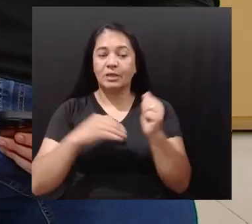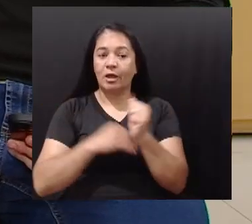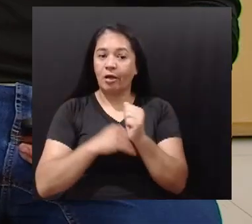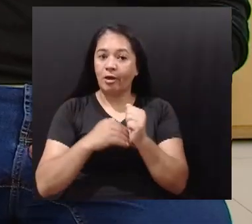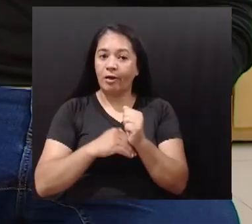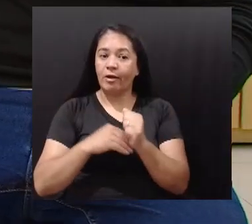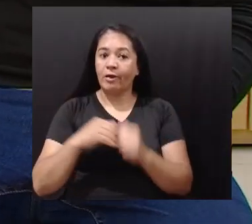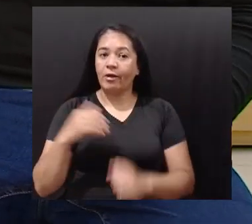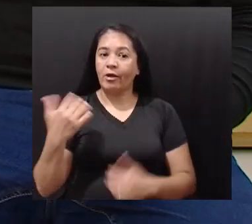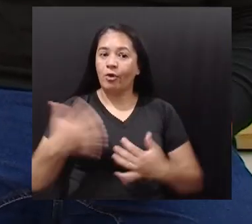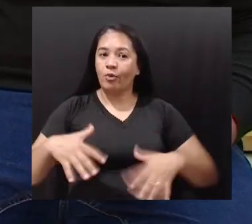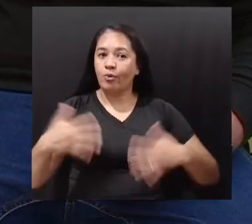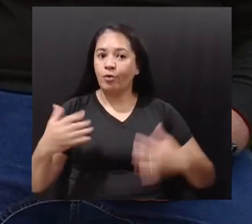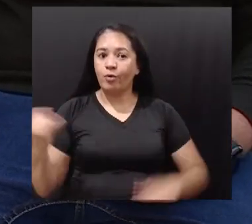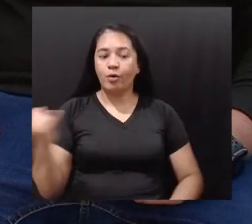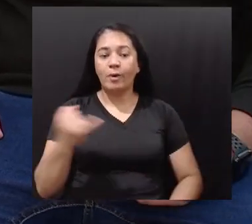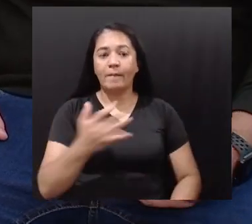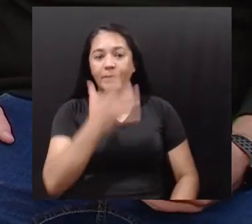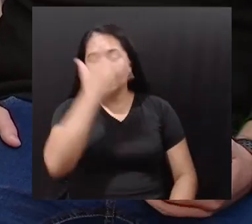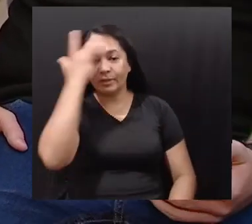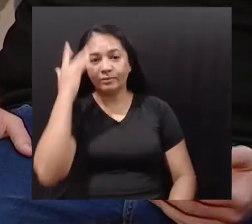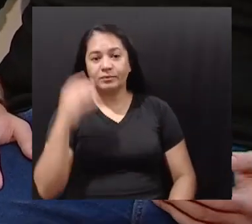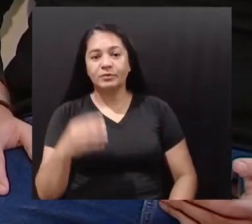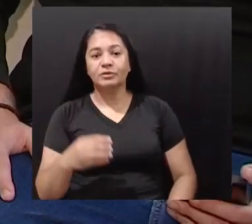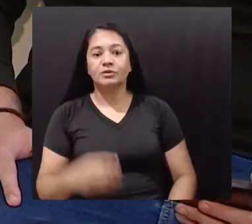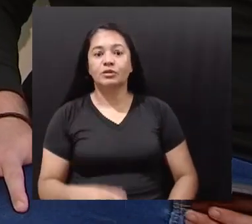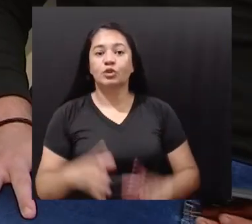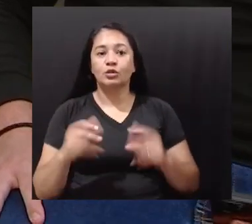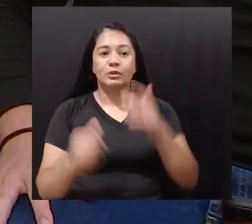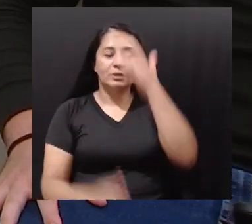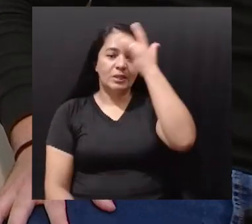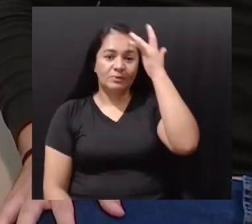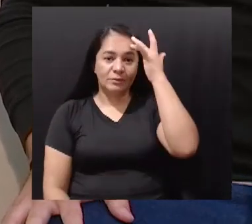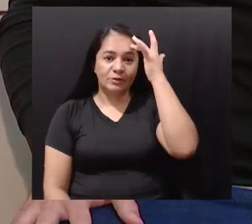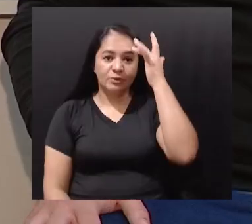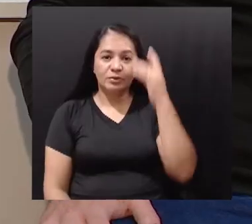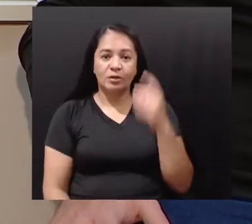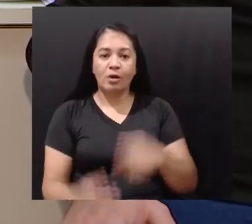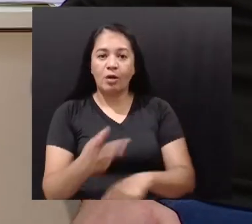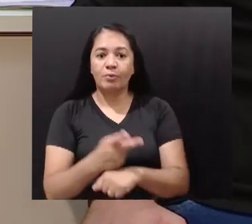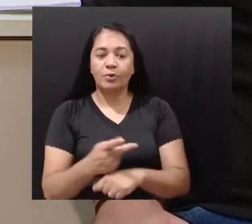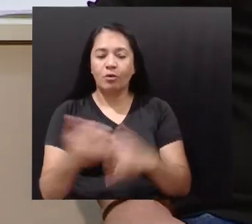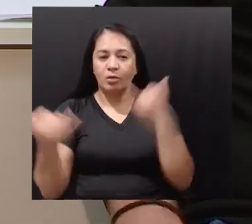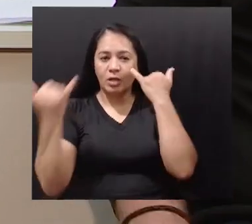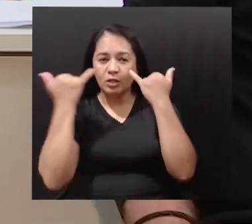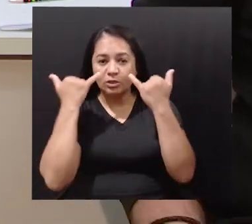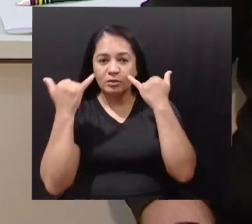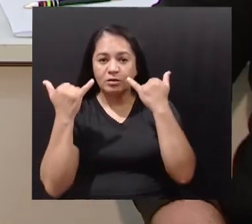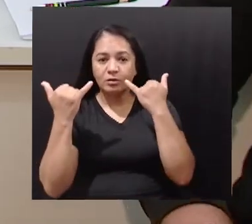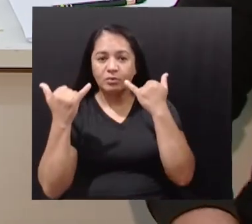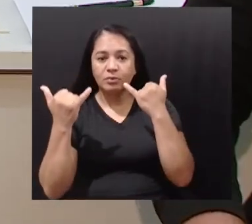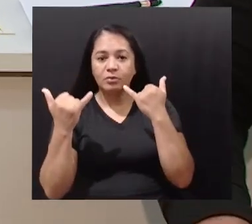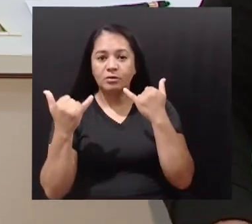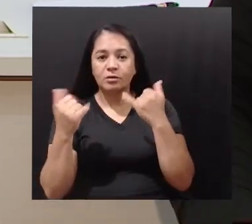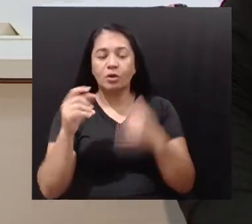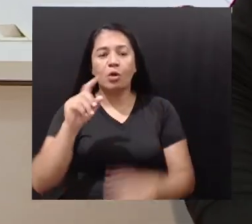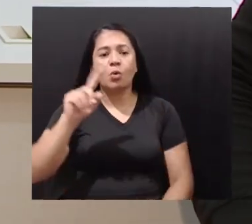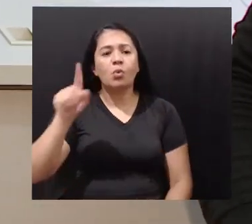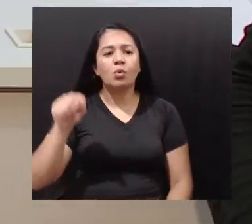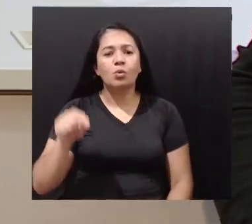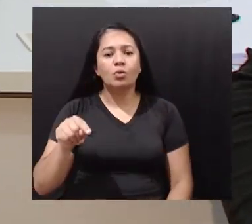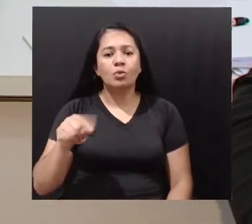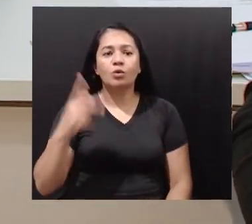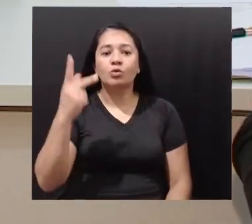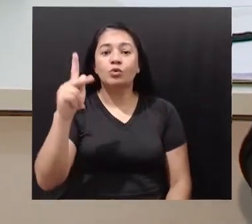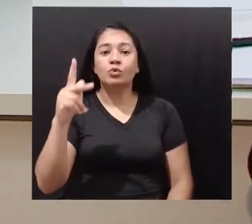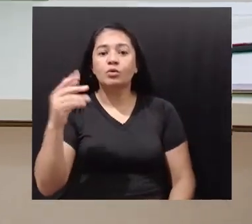gente. Então, recomendo que todas as pessoas procurem se informar o que são os